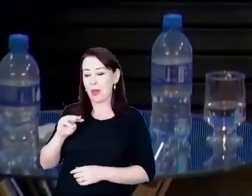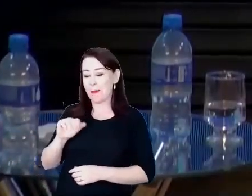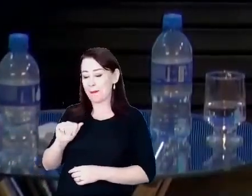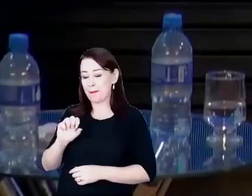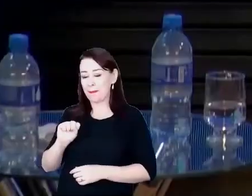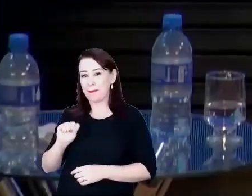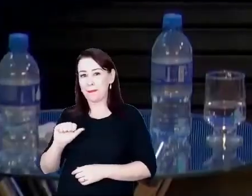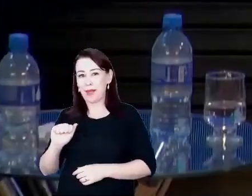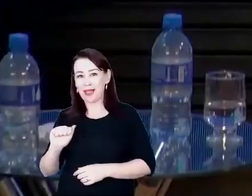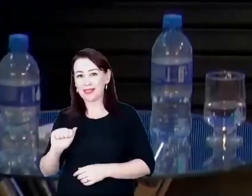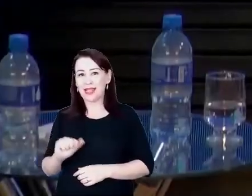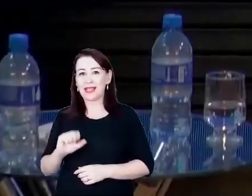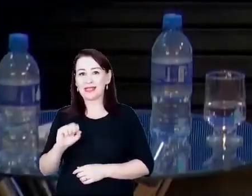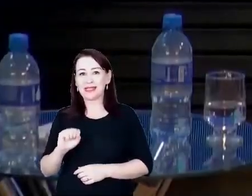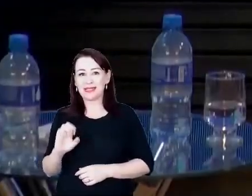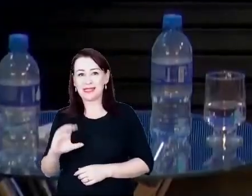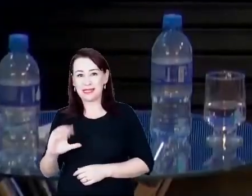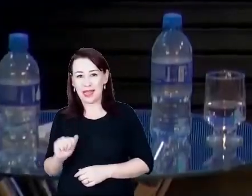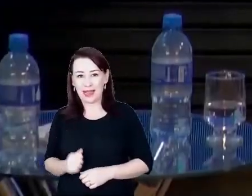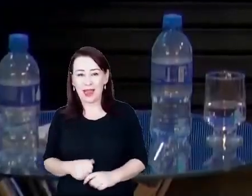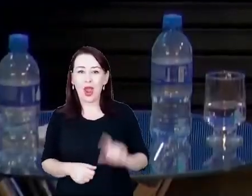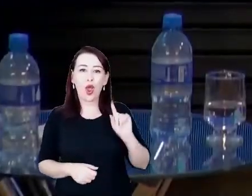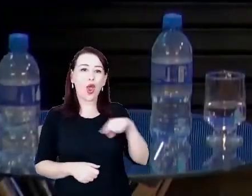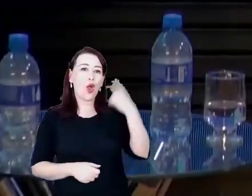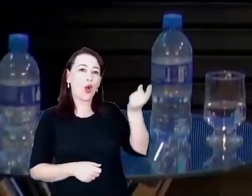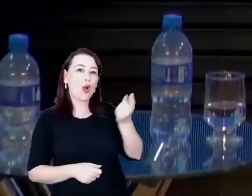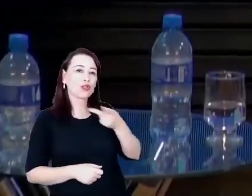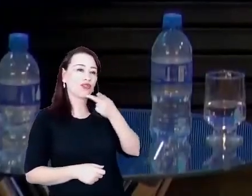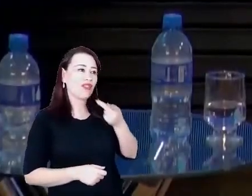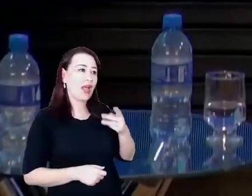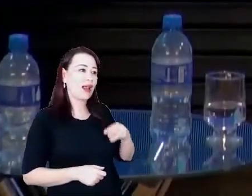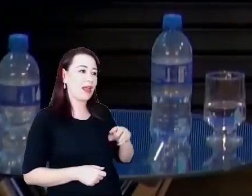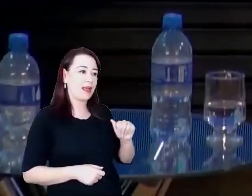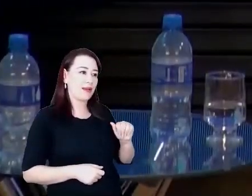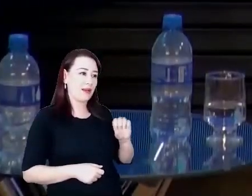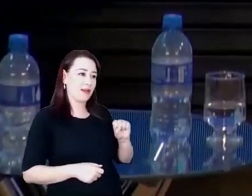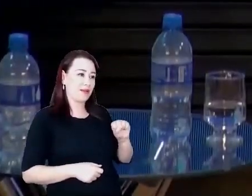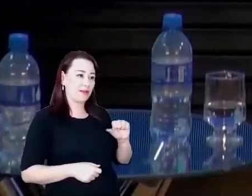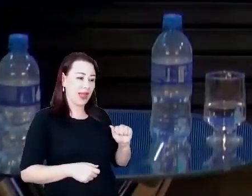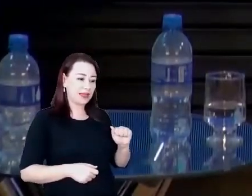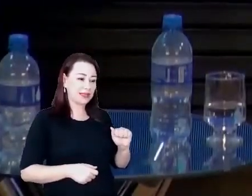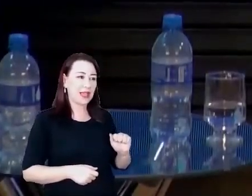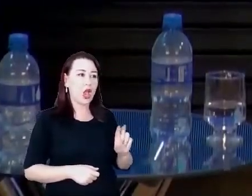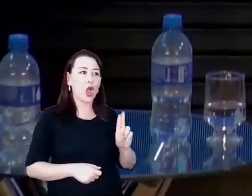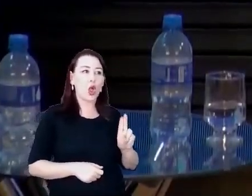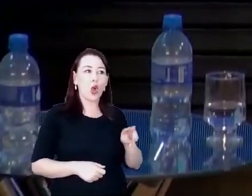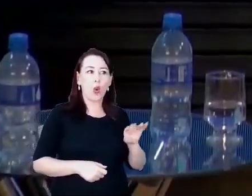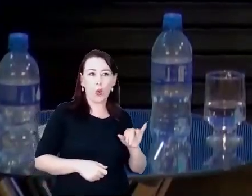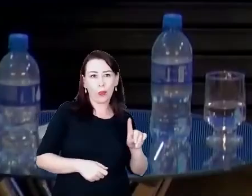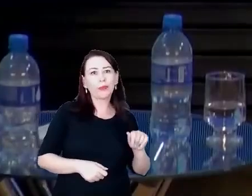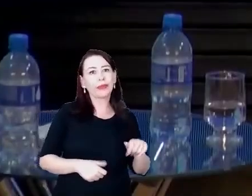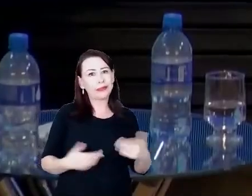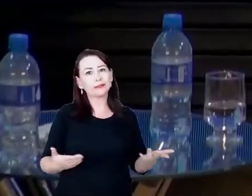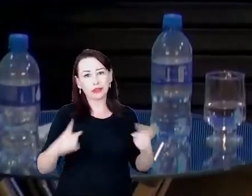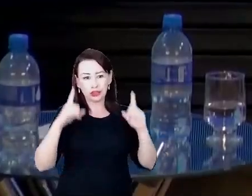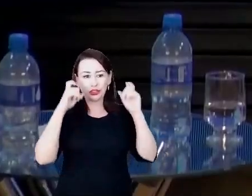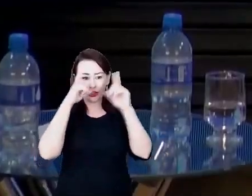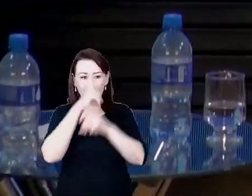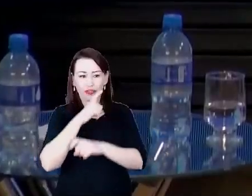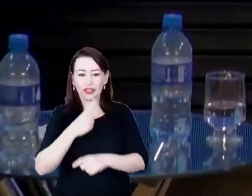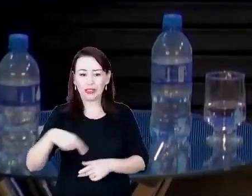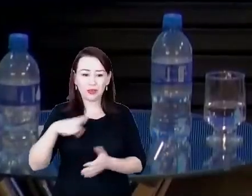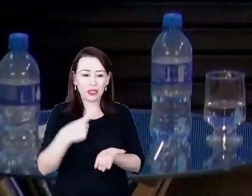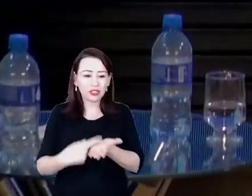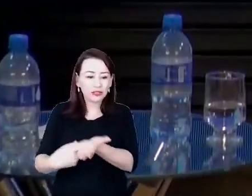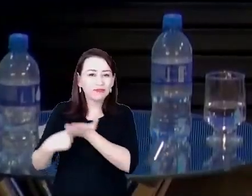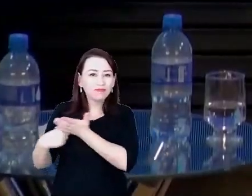úmida. Então, até nesse início, o vocabulário acabou sendo bastante difícil. E muito a questão da necessidade, né? Eles estavam